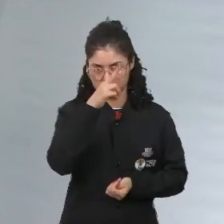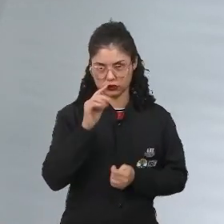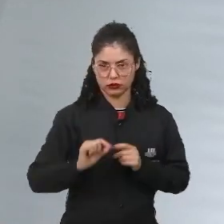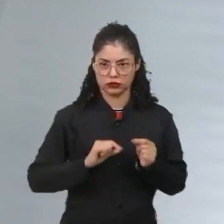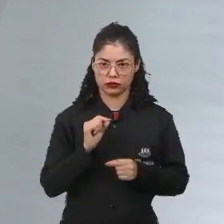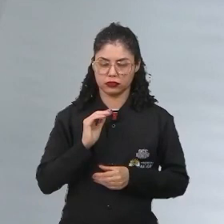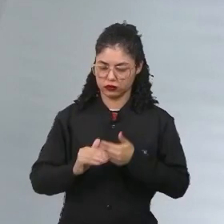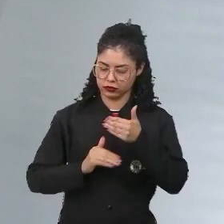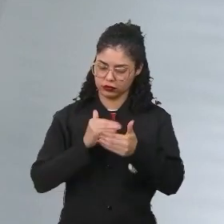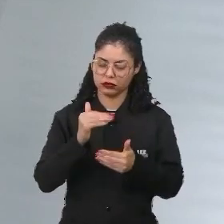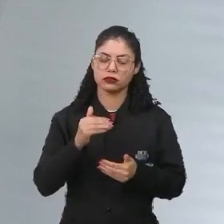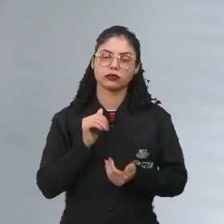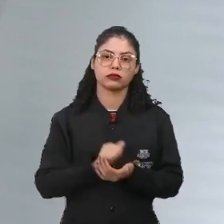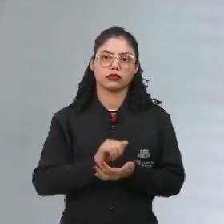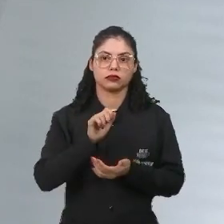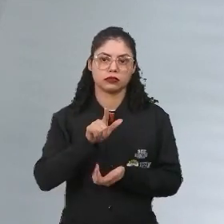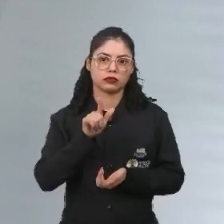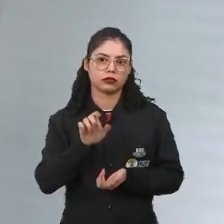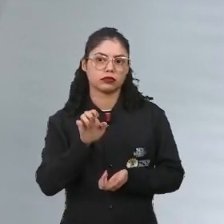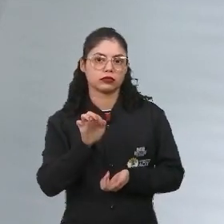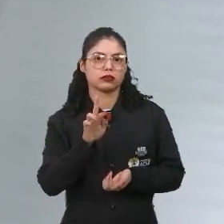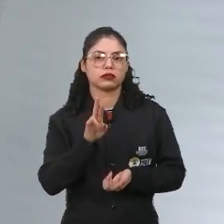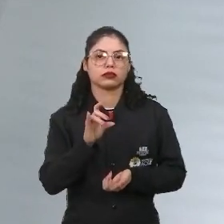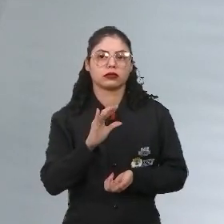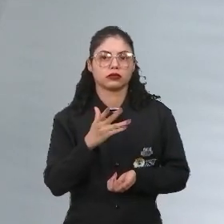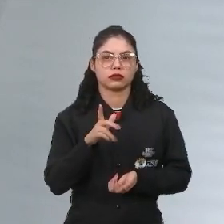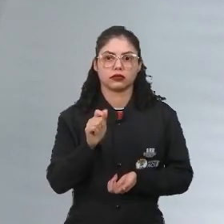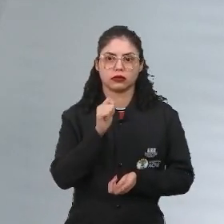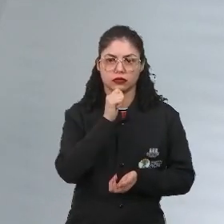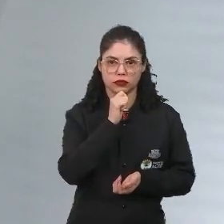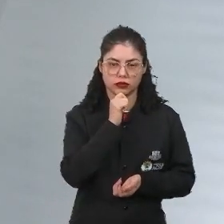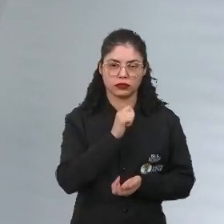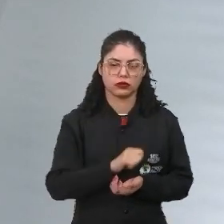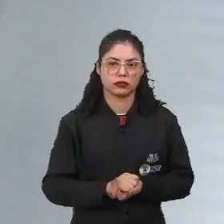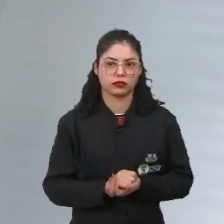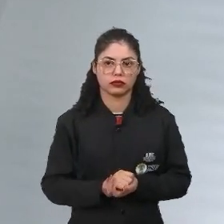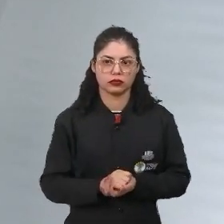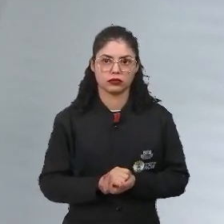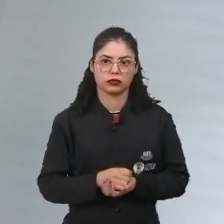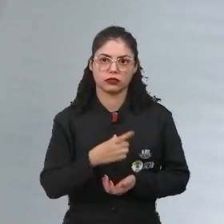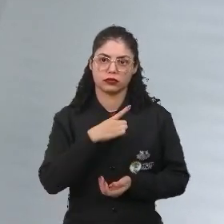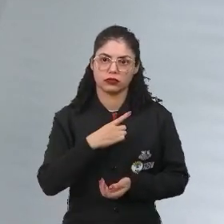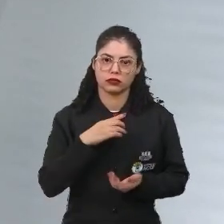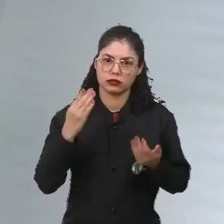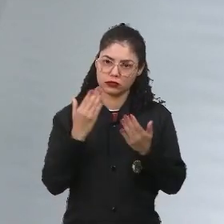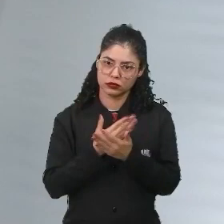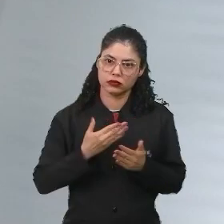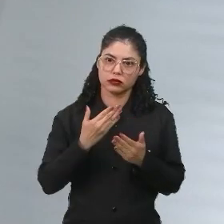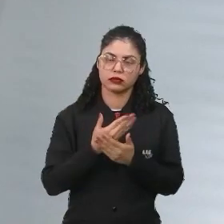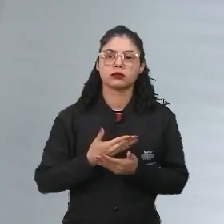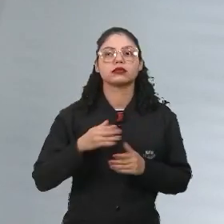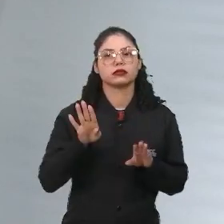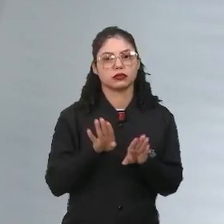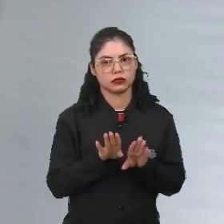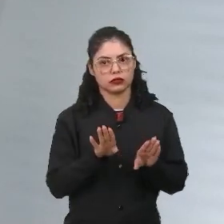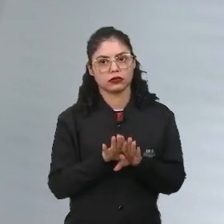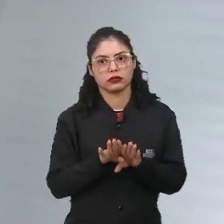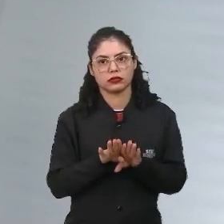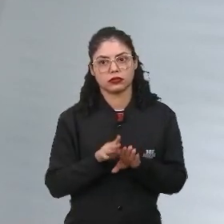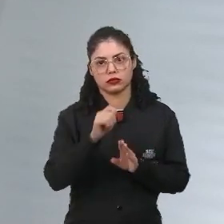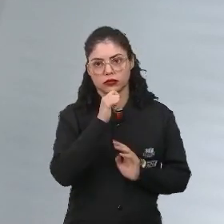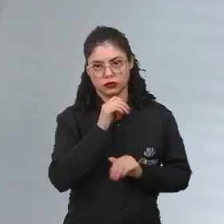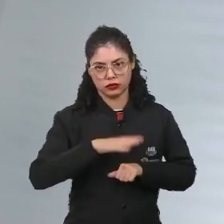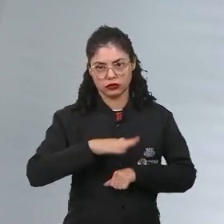esse processo de levigação, que é utilizado no garimpo, tem que ter todo um certo cuidado,